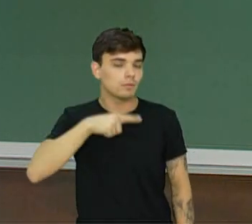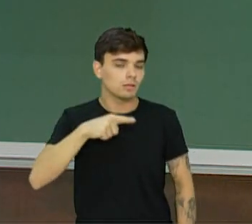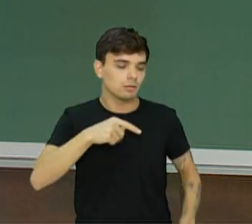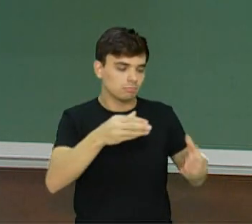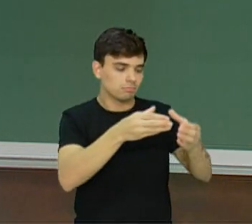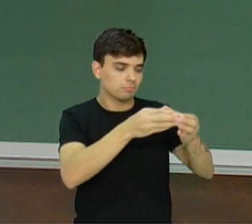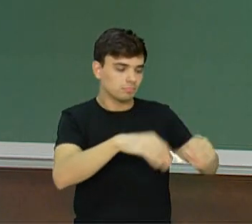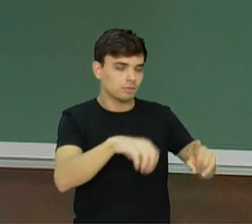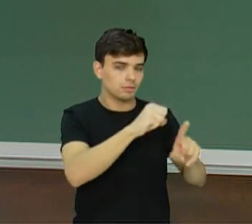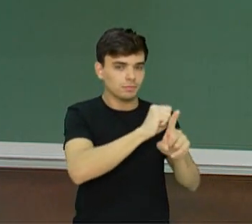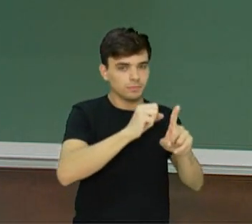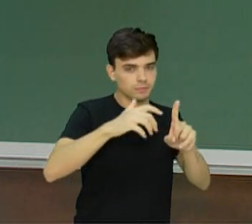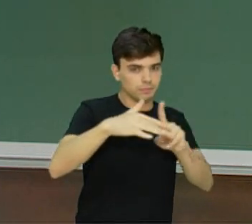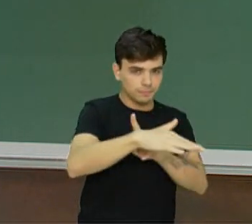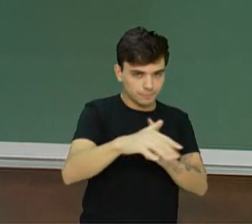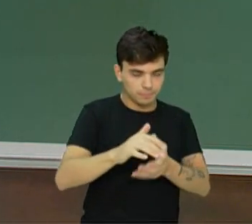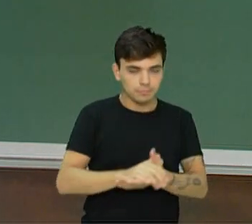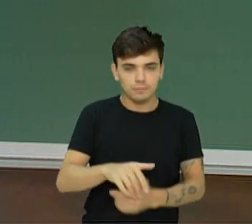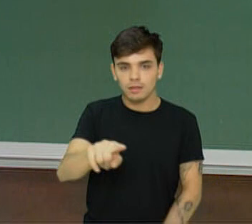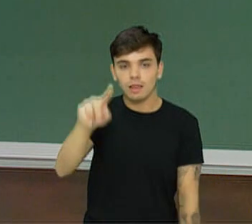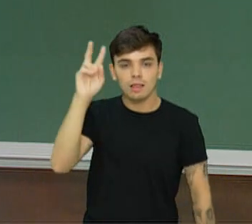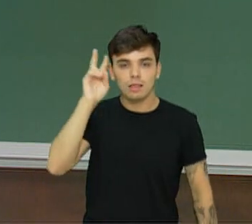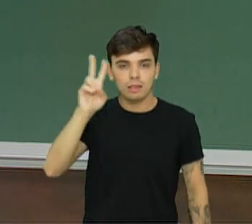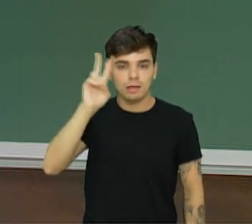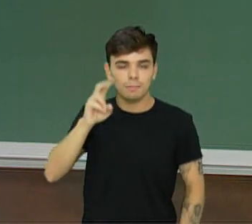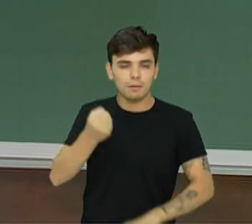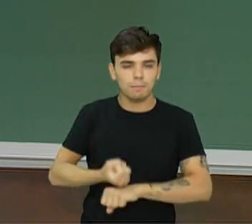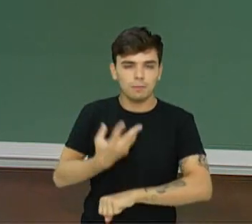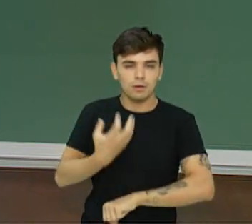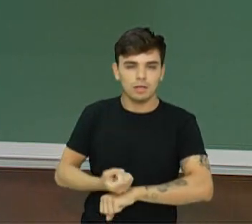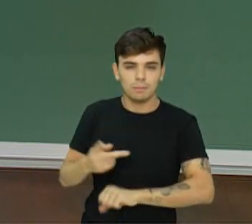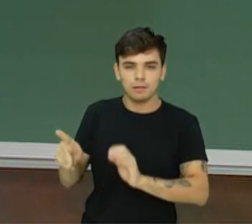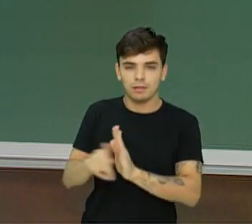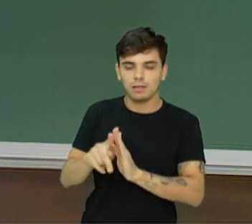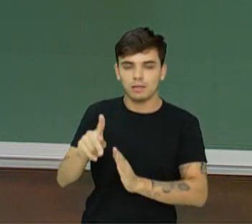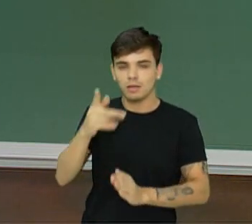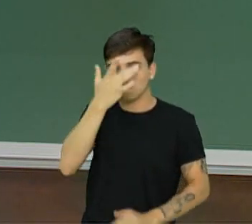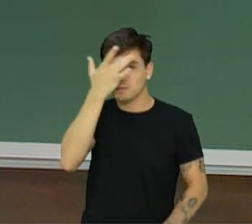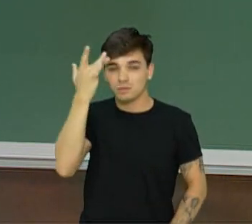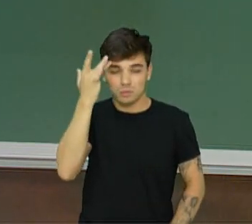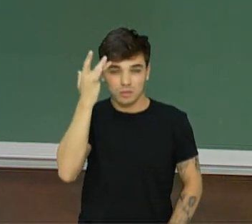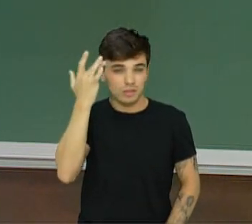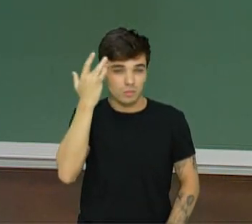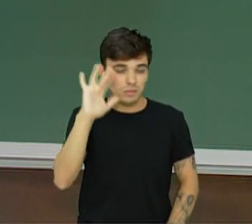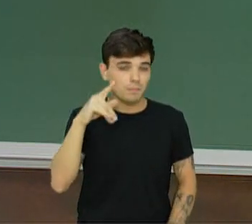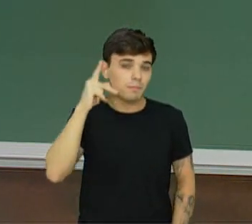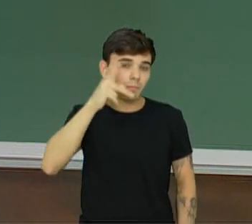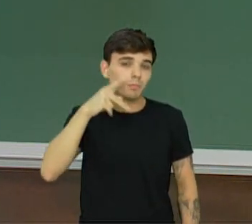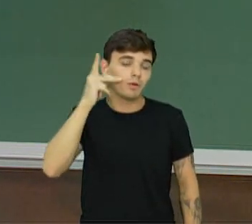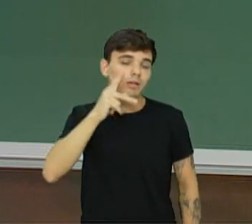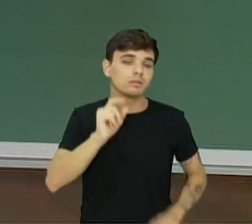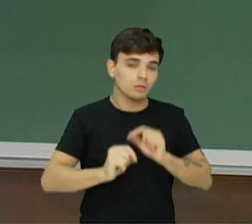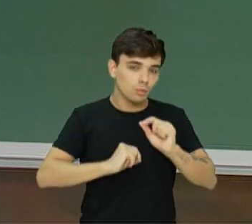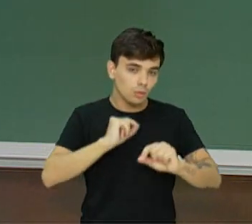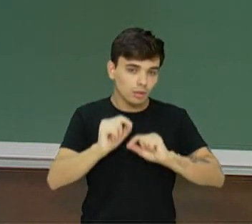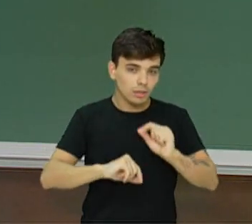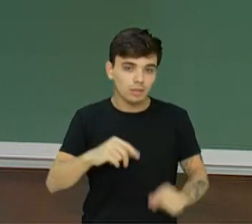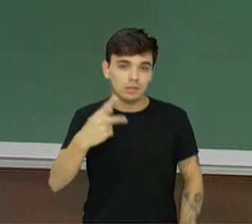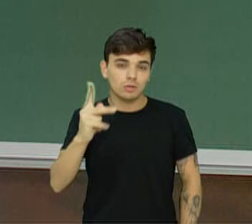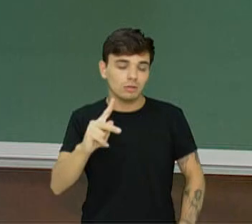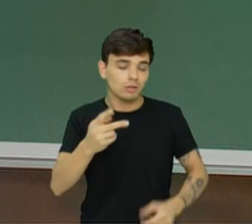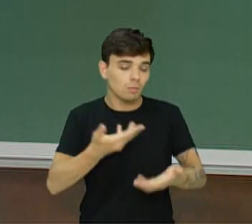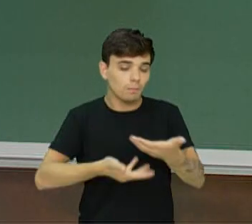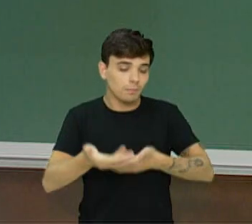prejuízos sociais. Lembrem lá do poema do Brecht, né? O analfabeto político não sabe que da sua